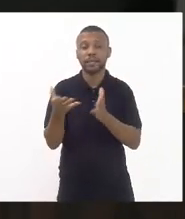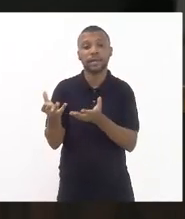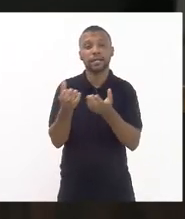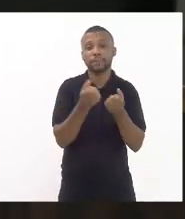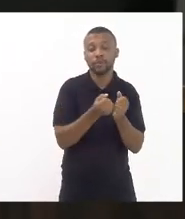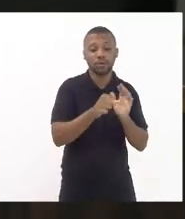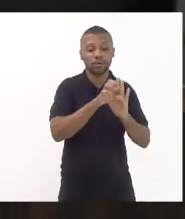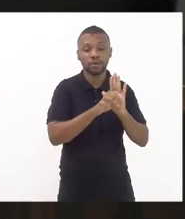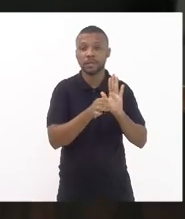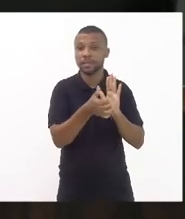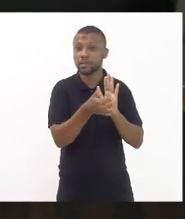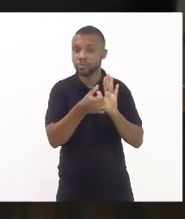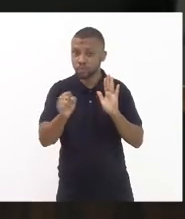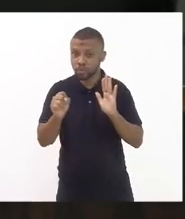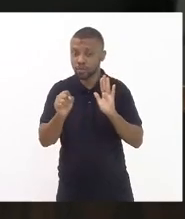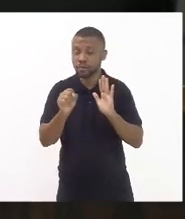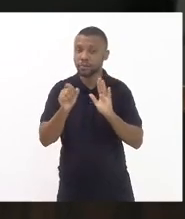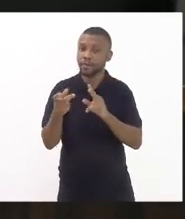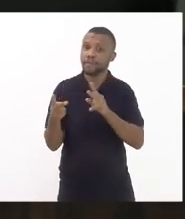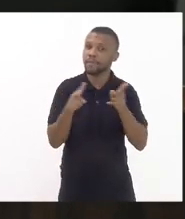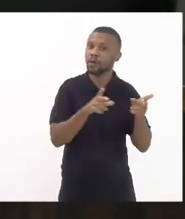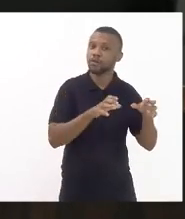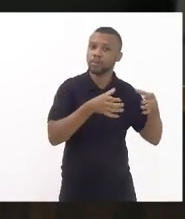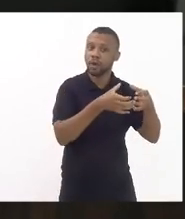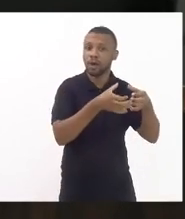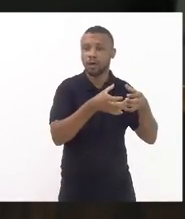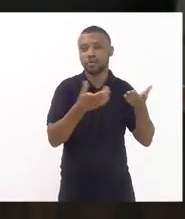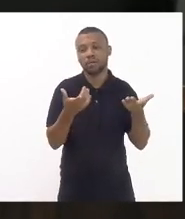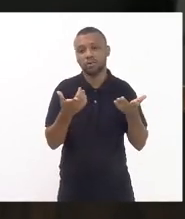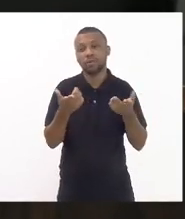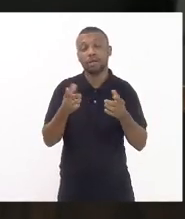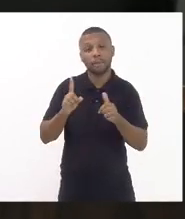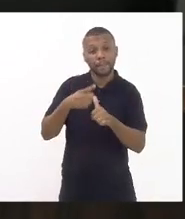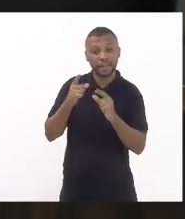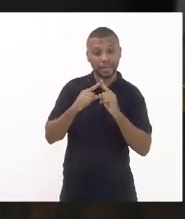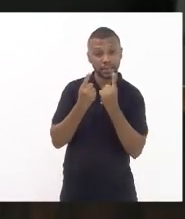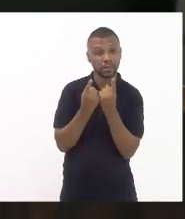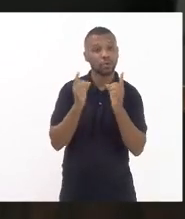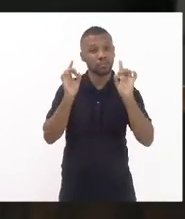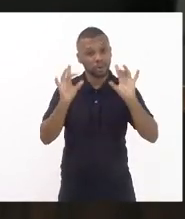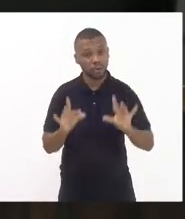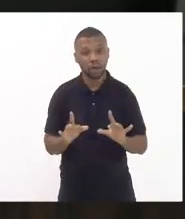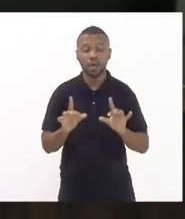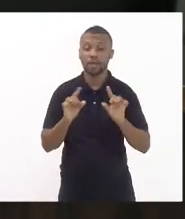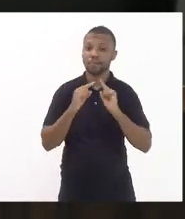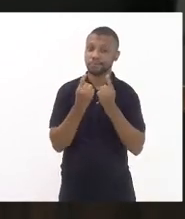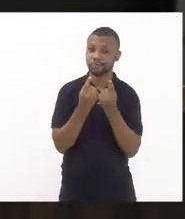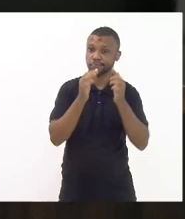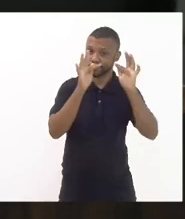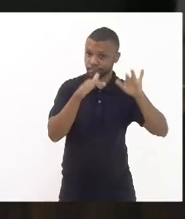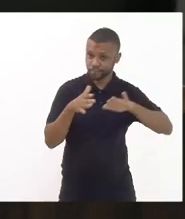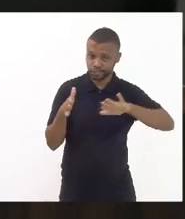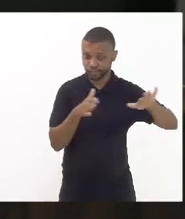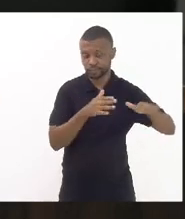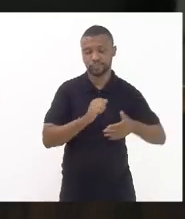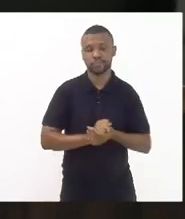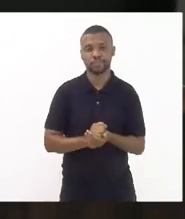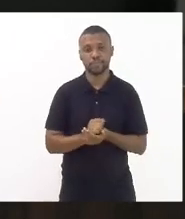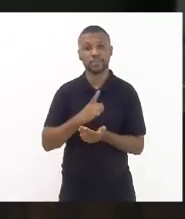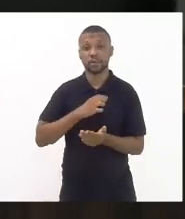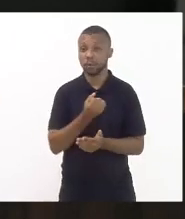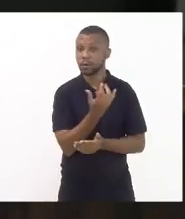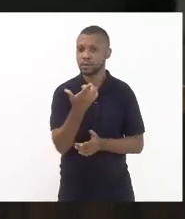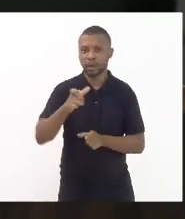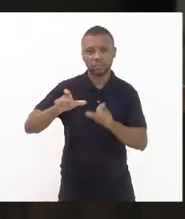retorna às comissões. Nada mais a tratar na primeira sessão extraordinária do dia, mesmo está encerrada. Havendo número legal sobre a proteção de Deus, iniciamos os